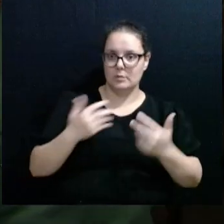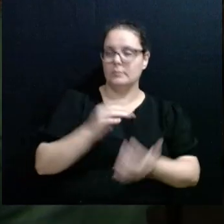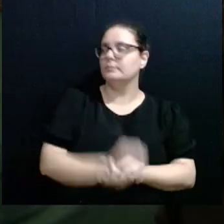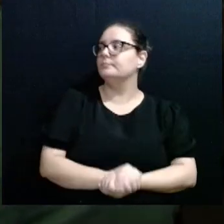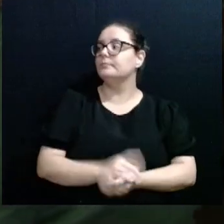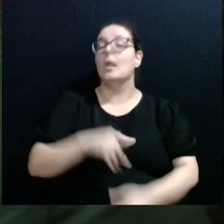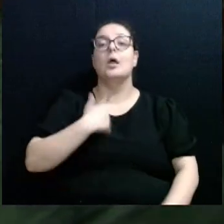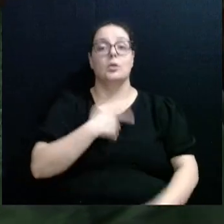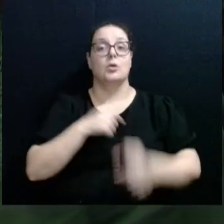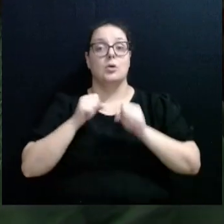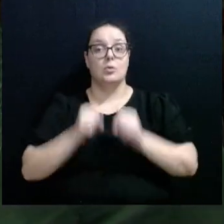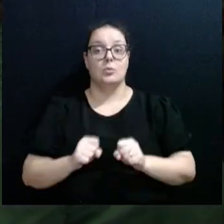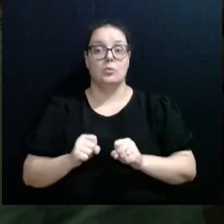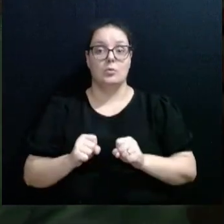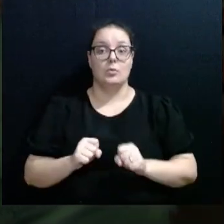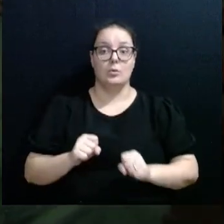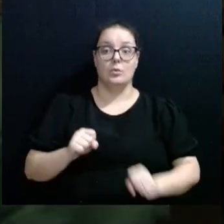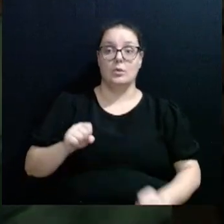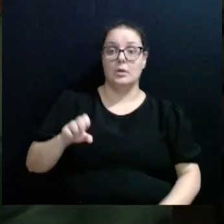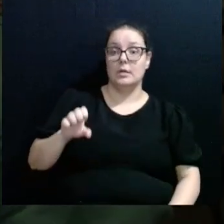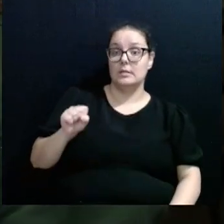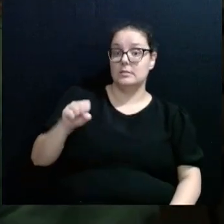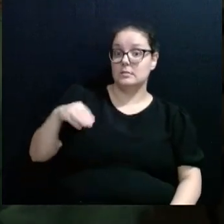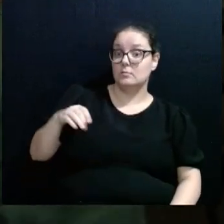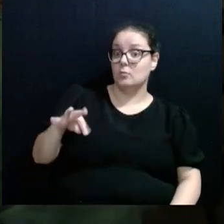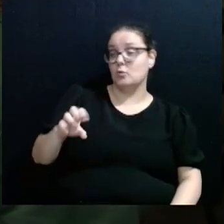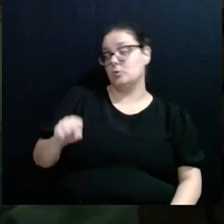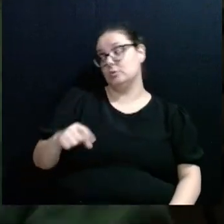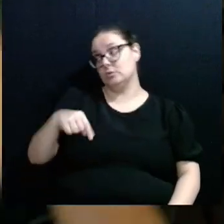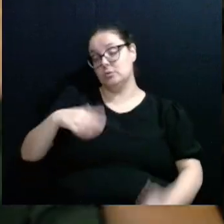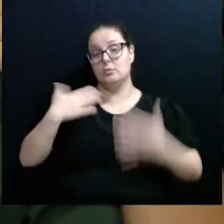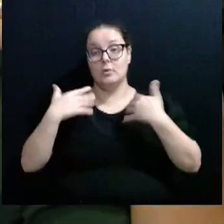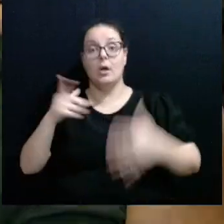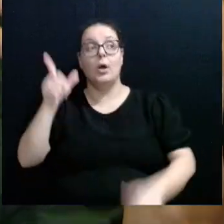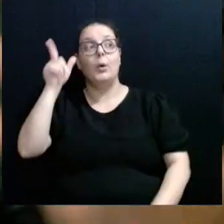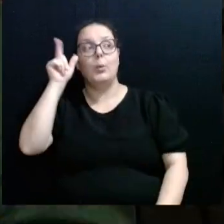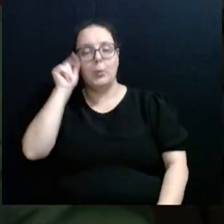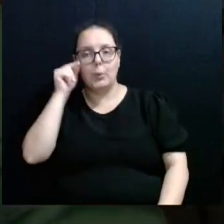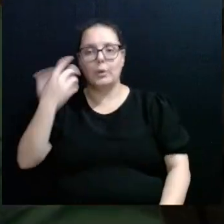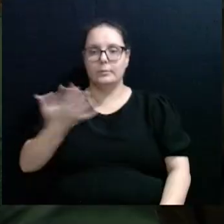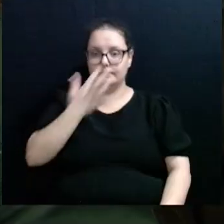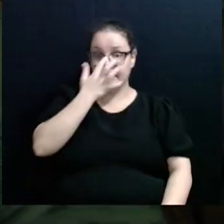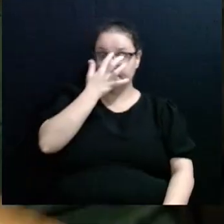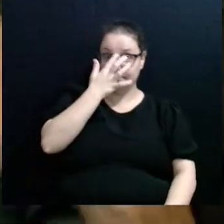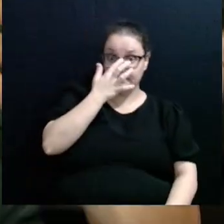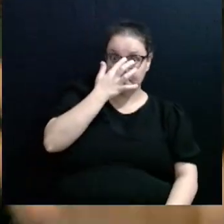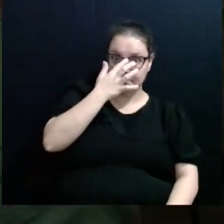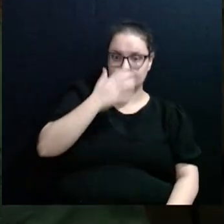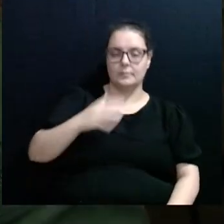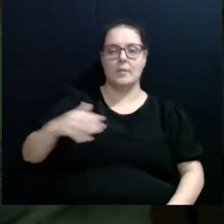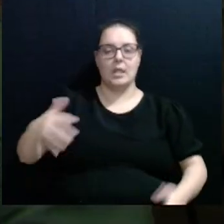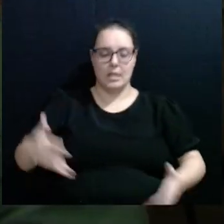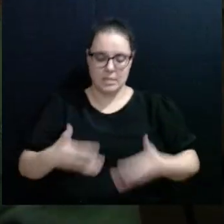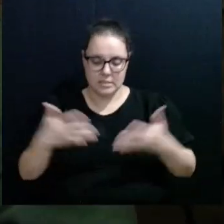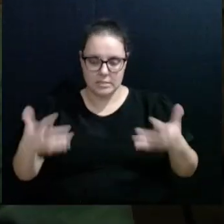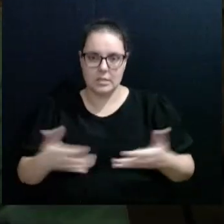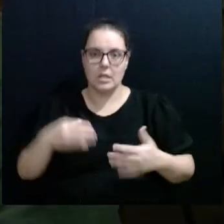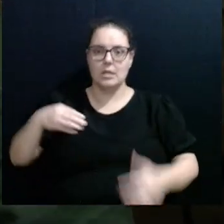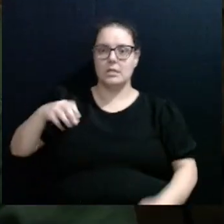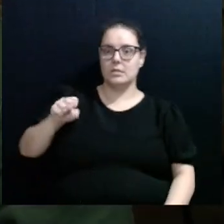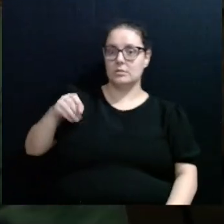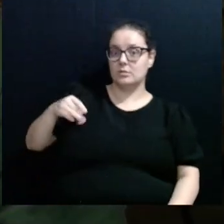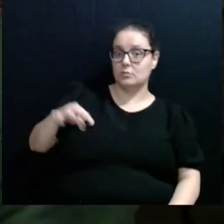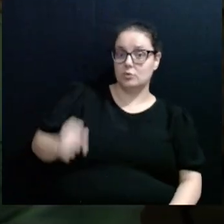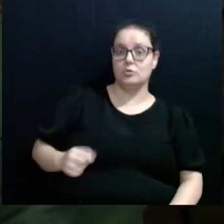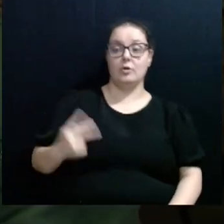fazer smoothies agora no verão, que é muito refrescante. Então assim, a gente coloca em saladas, em smoothies, vitaminas,